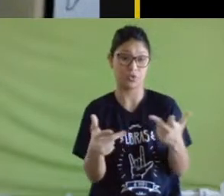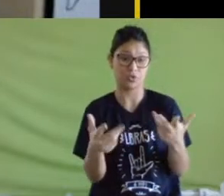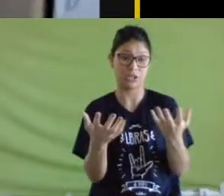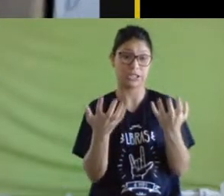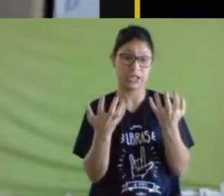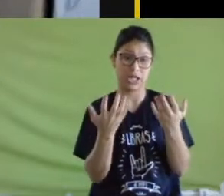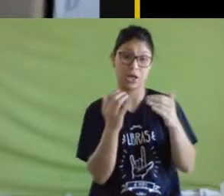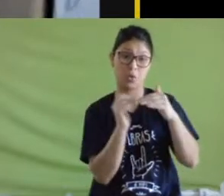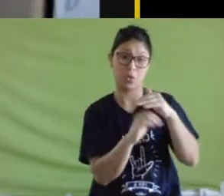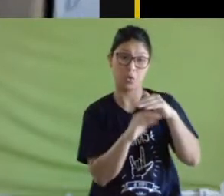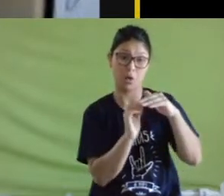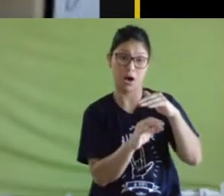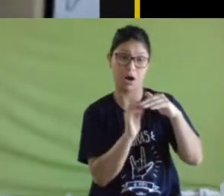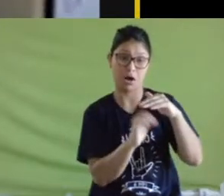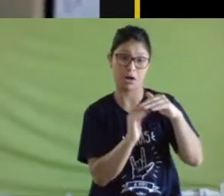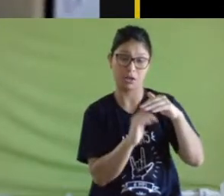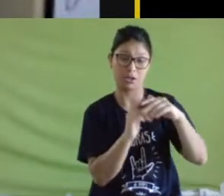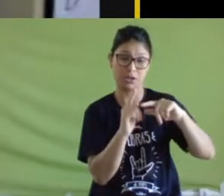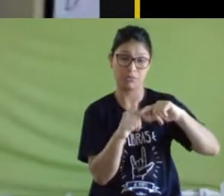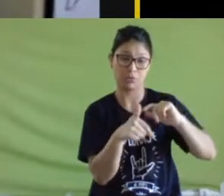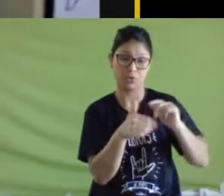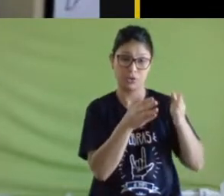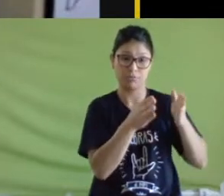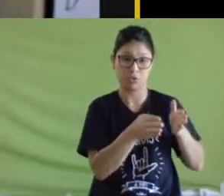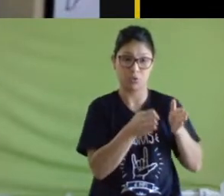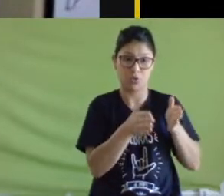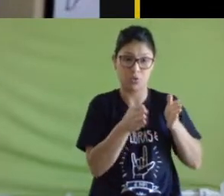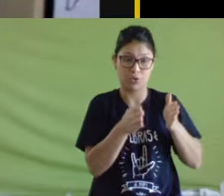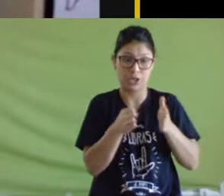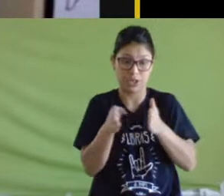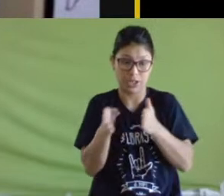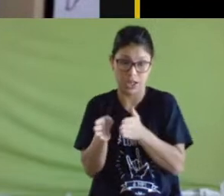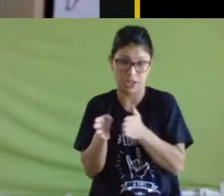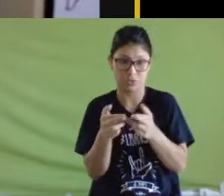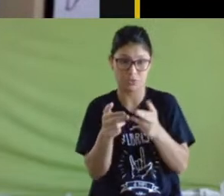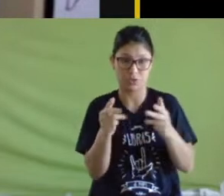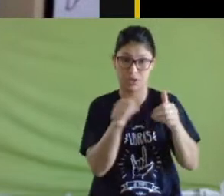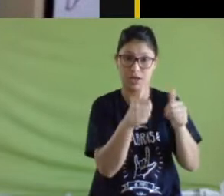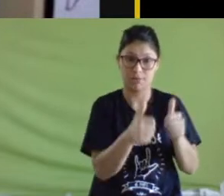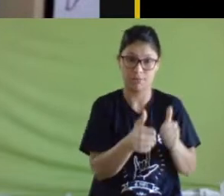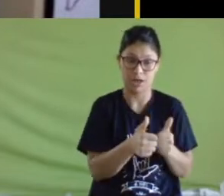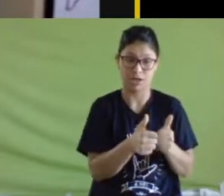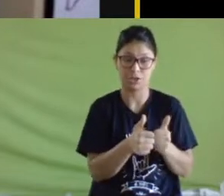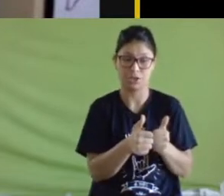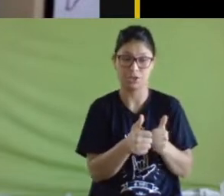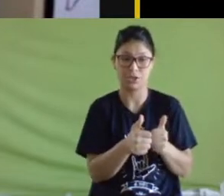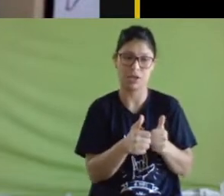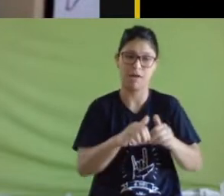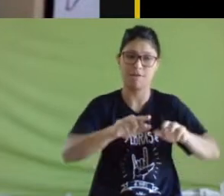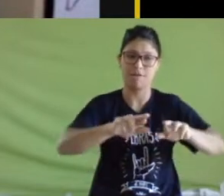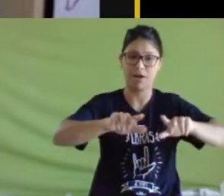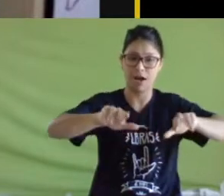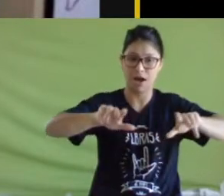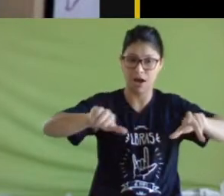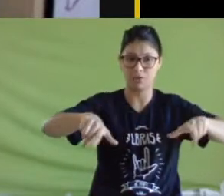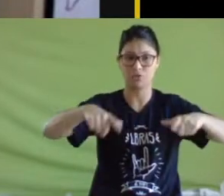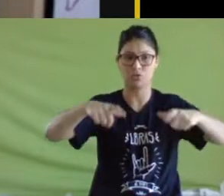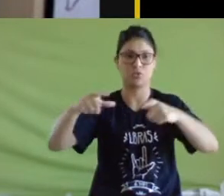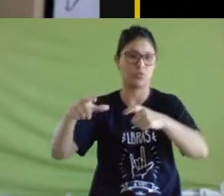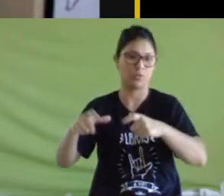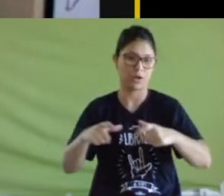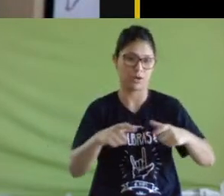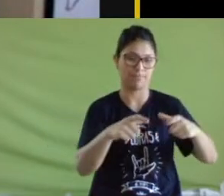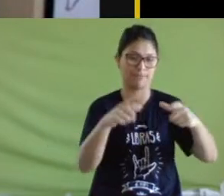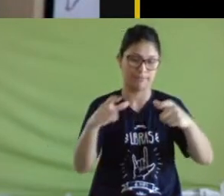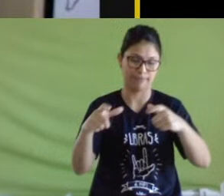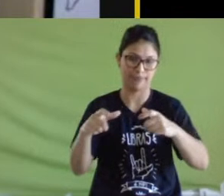guardar, depois ordenar essas coisas como imagens em diversos lugares. Assim, a